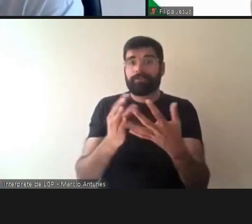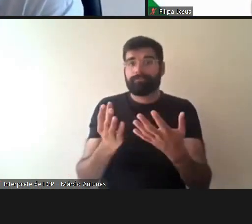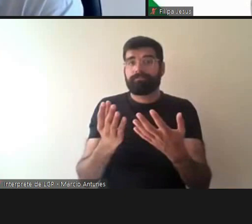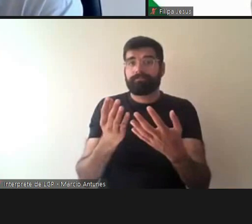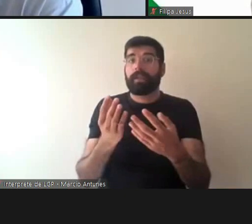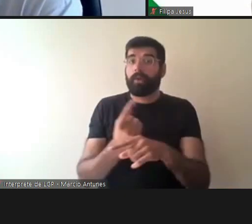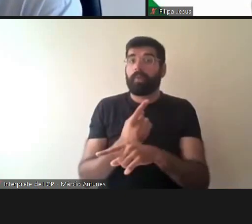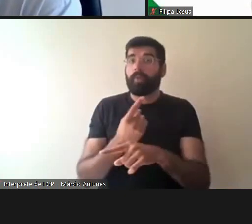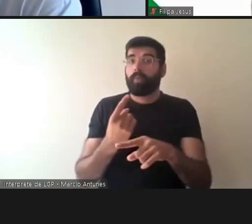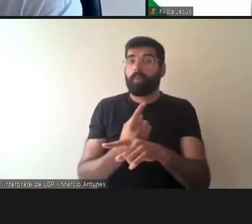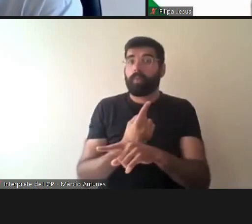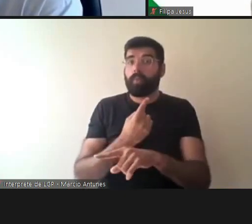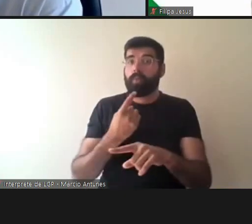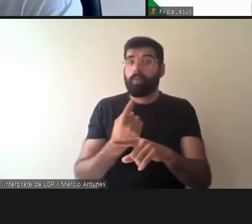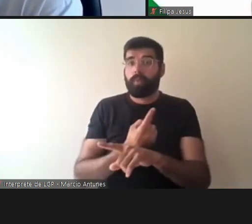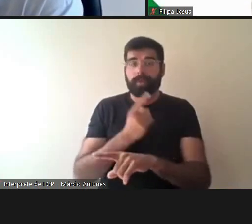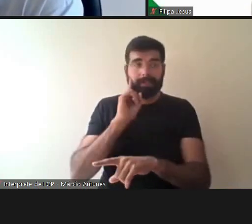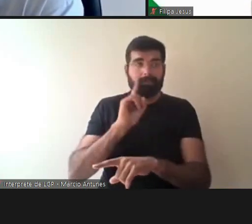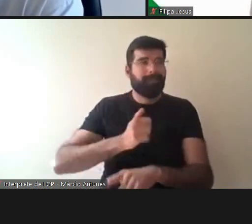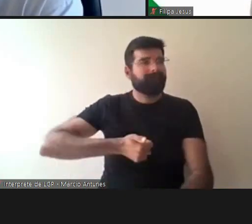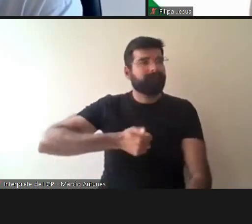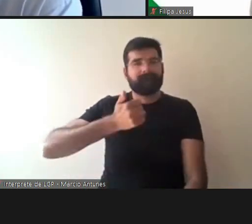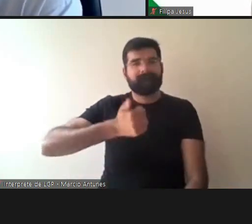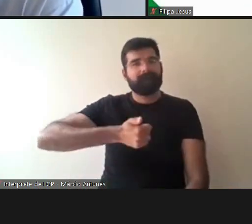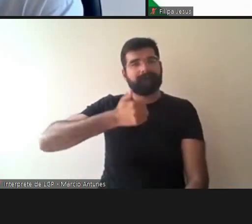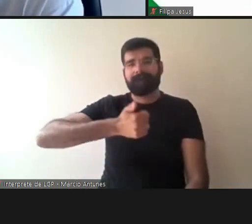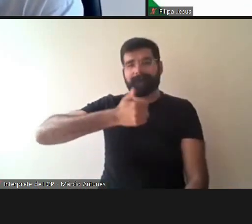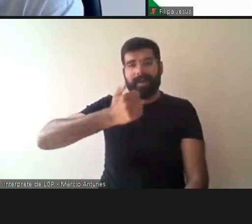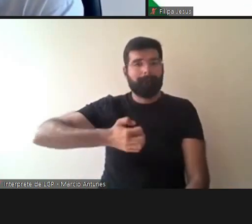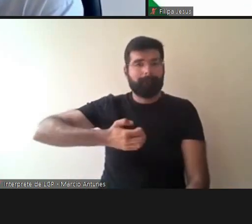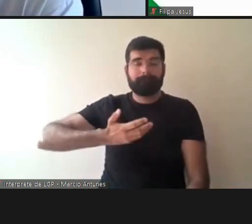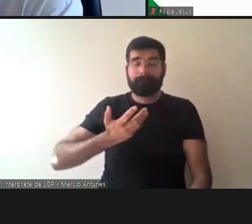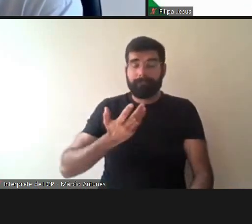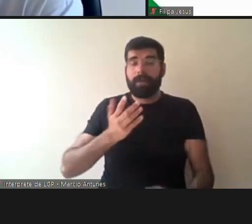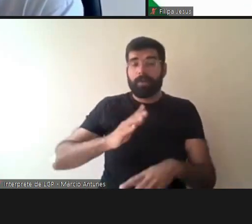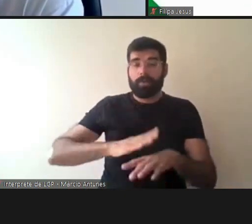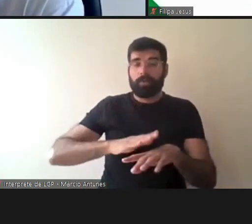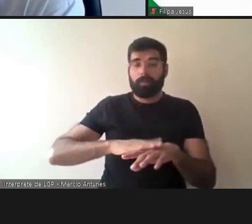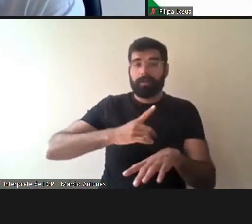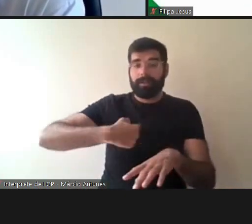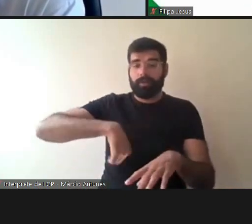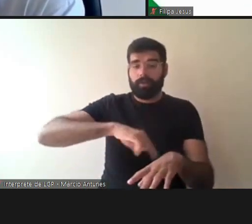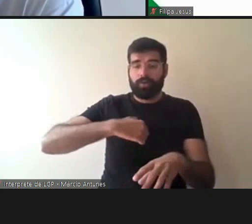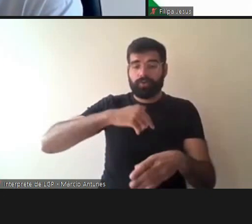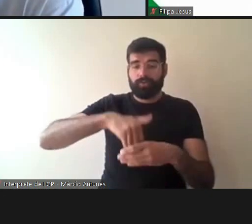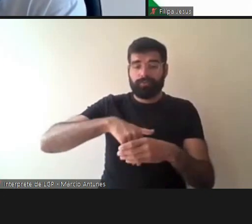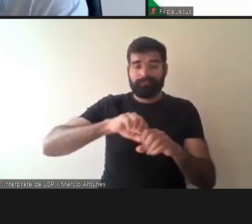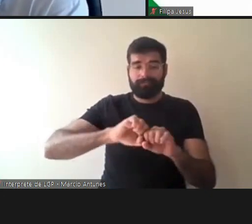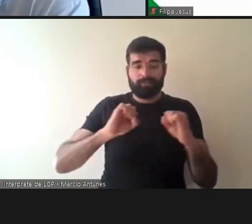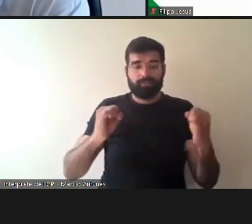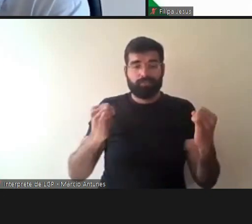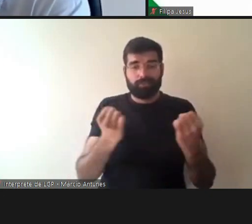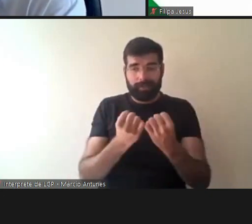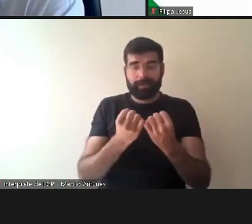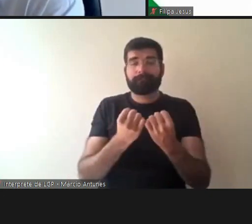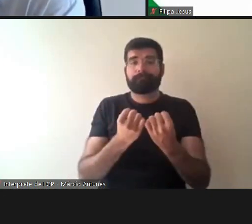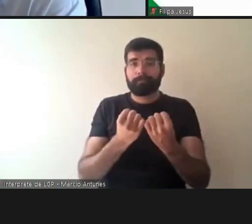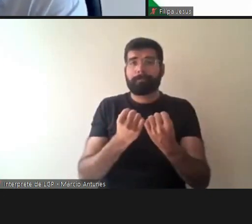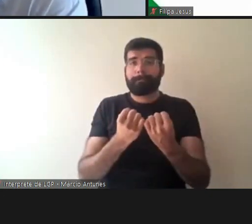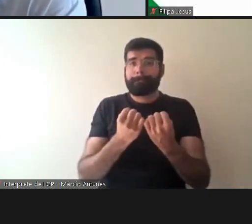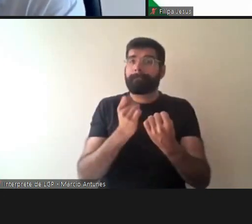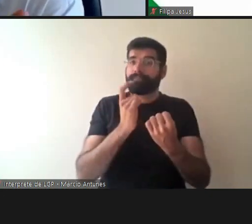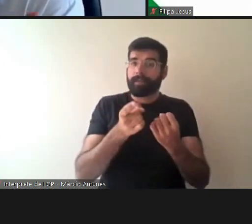que é fundamental. Nós vivemos numa sociedade que cada vez mais tem de